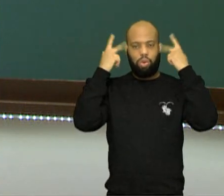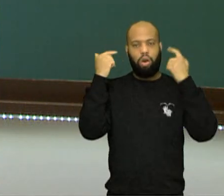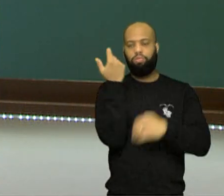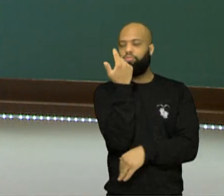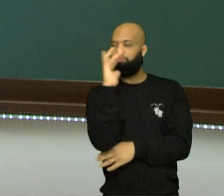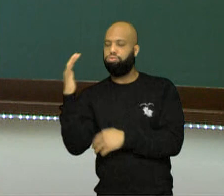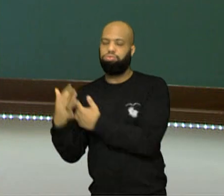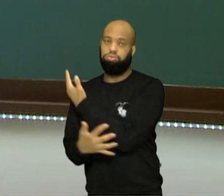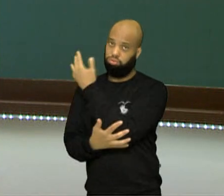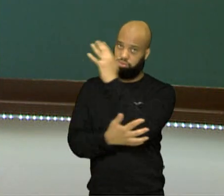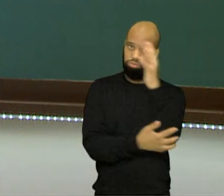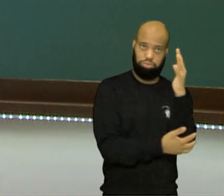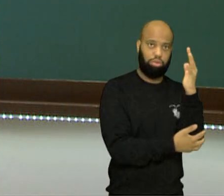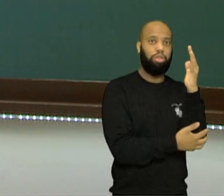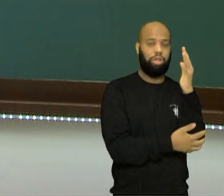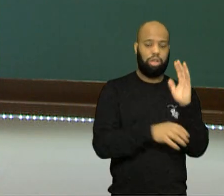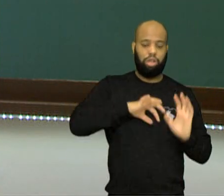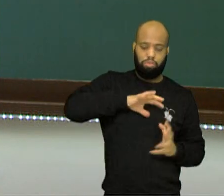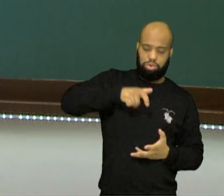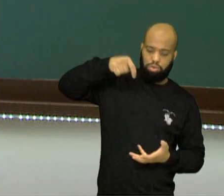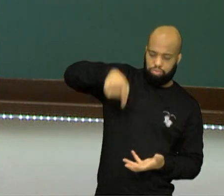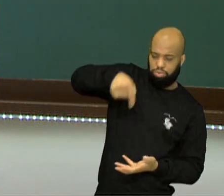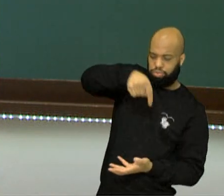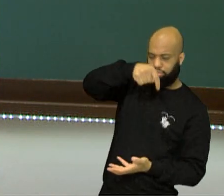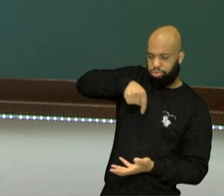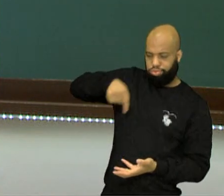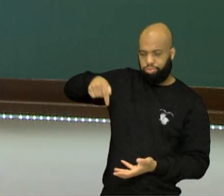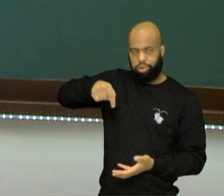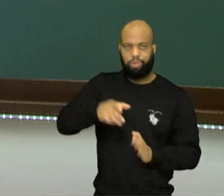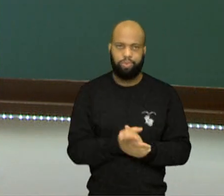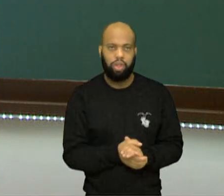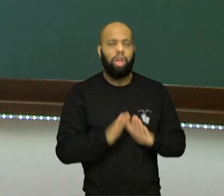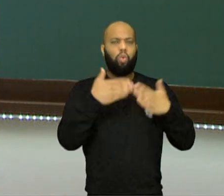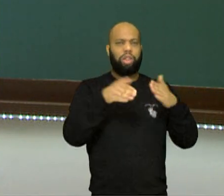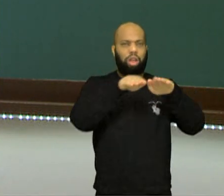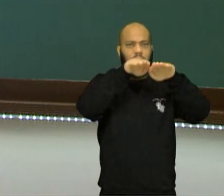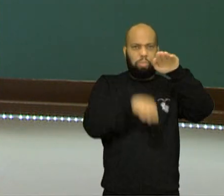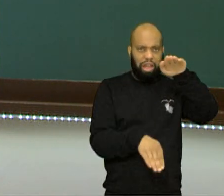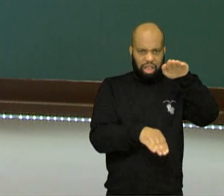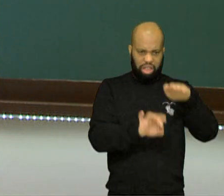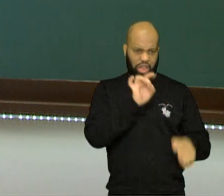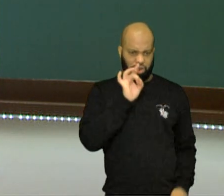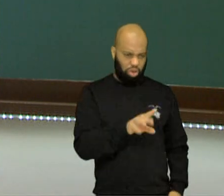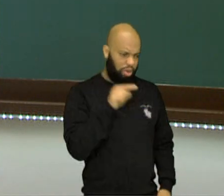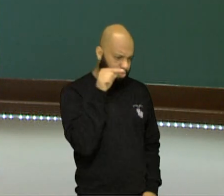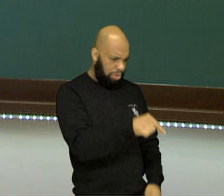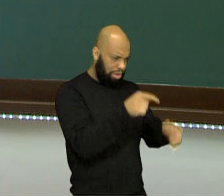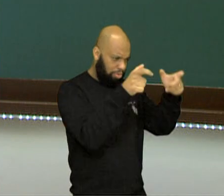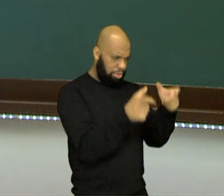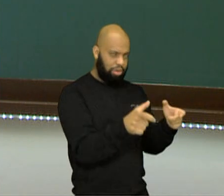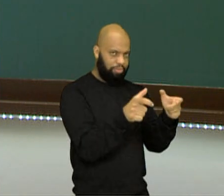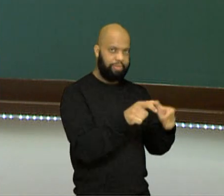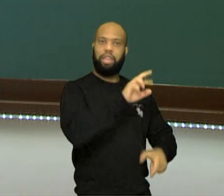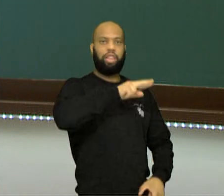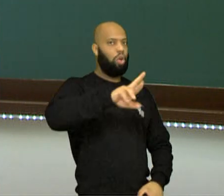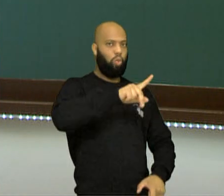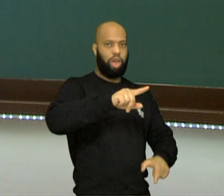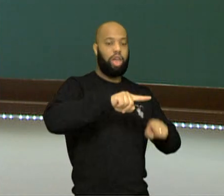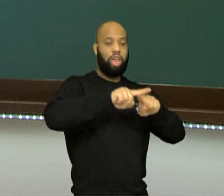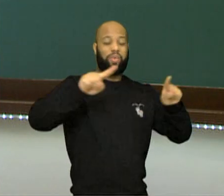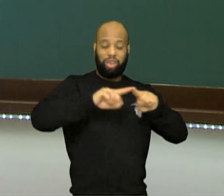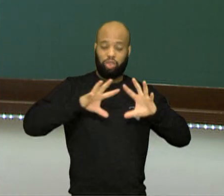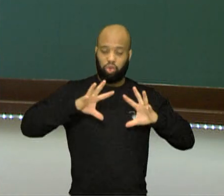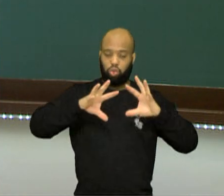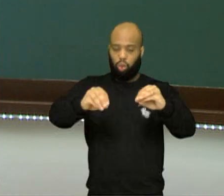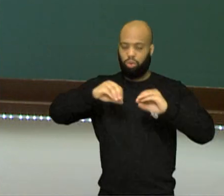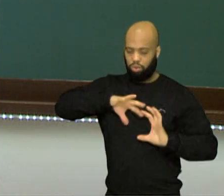modificar em outras partes do planeta. Então, o desequilíbrio não acontece só naquele local específico onde está sendo lançado